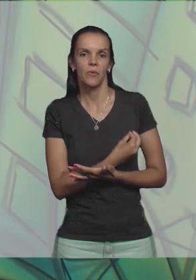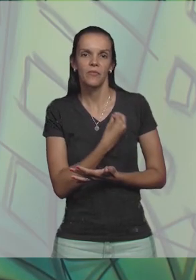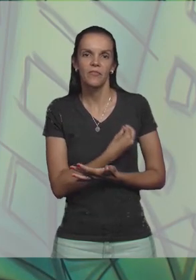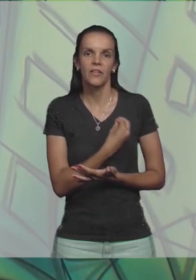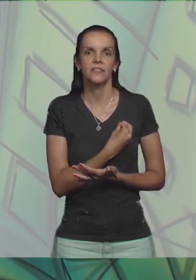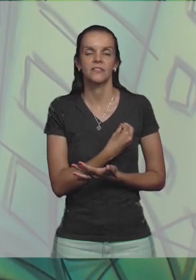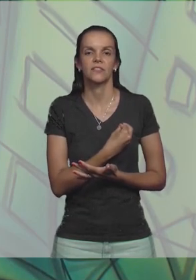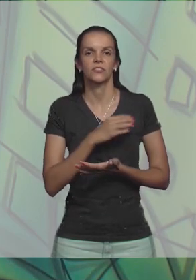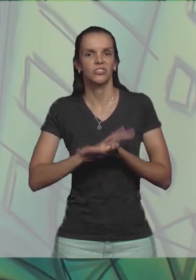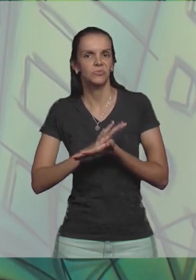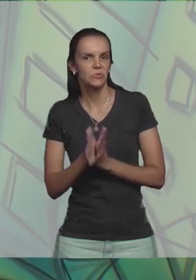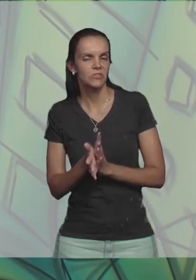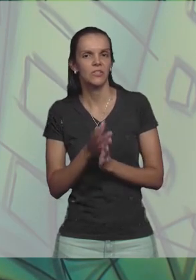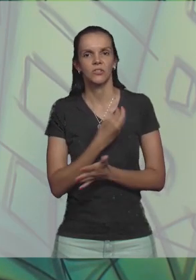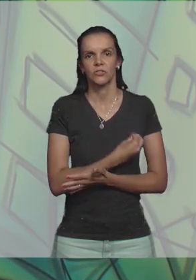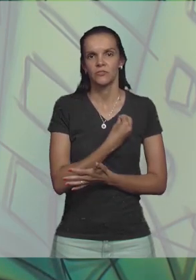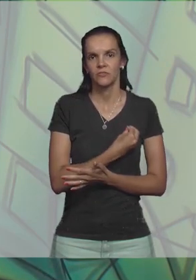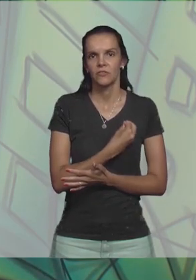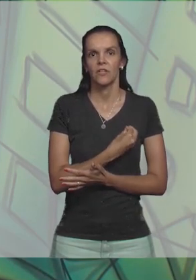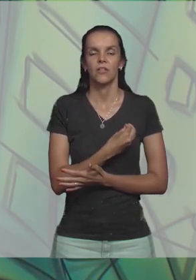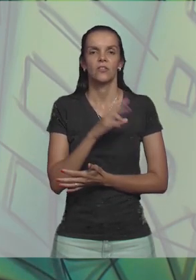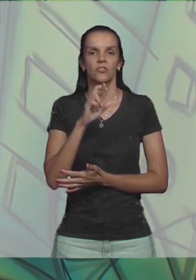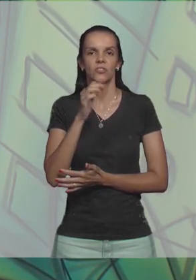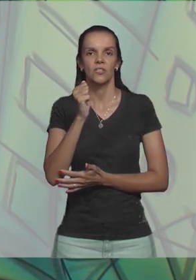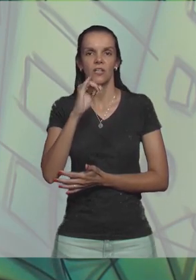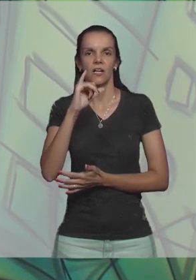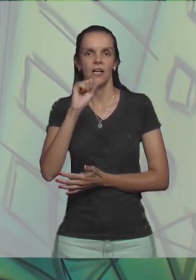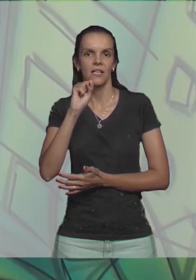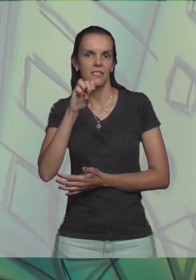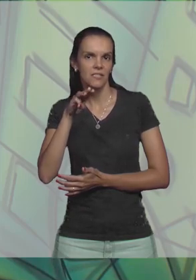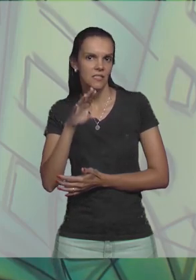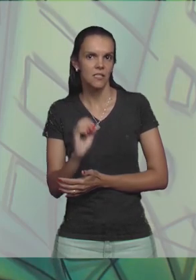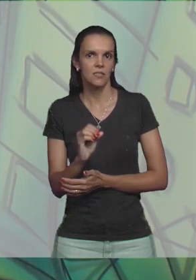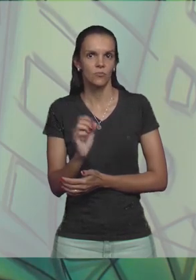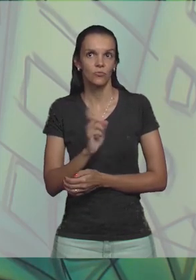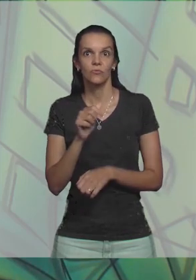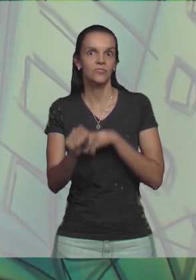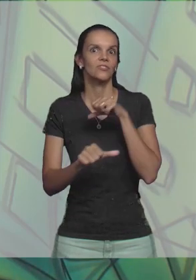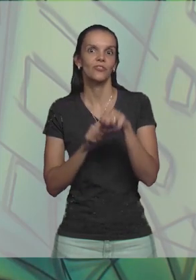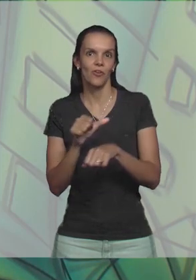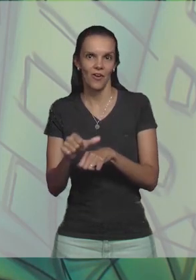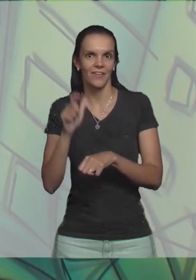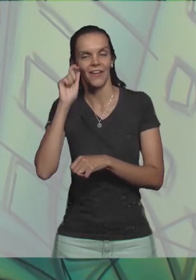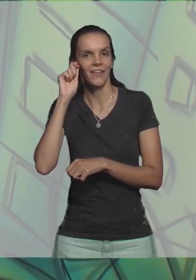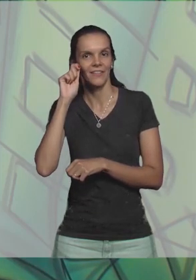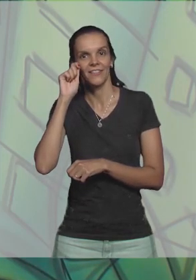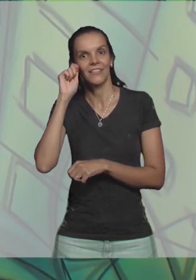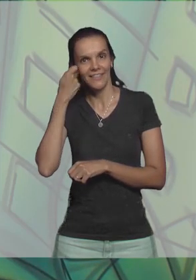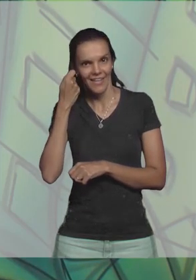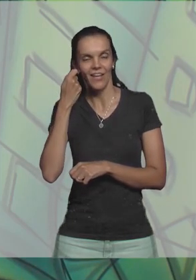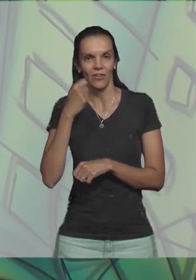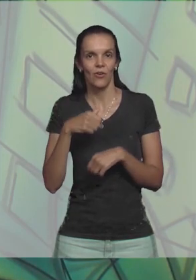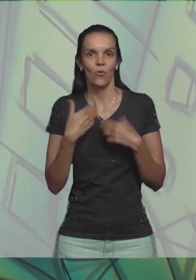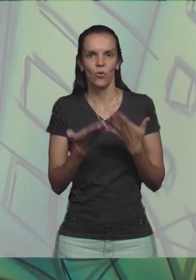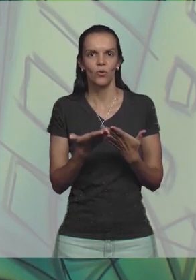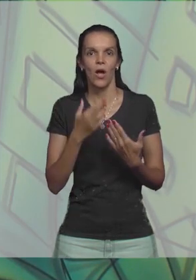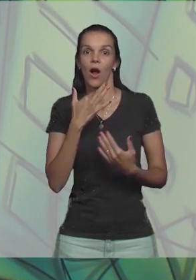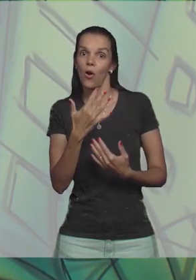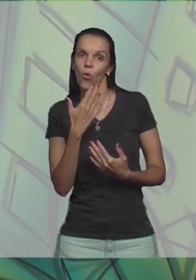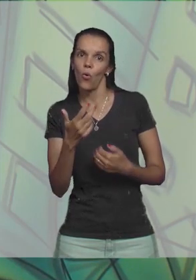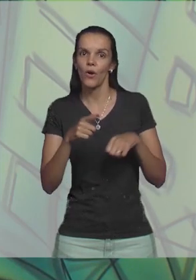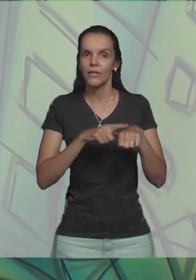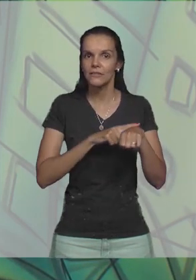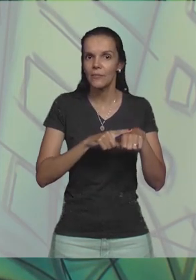de discriminação, é muito difícil tu tornar-se negro. Então, eu acredito que no Brasil, a gente só tem consciência da cor da